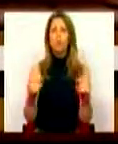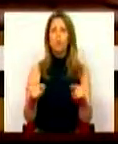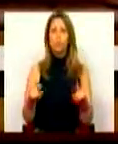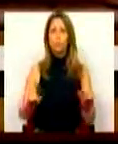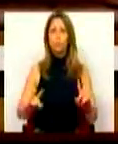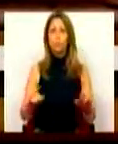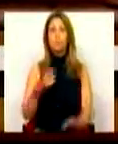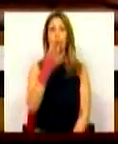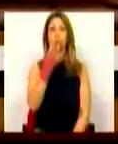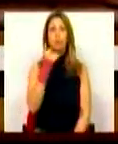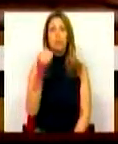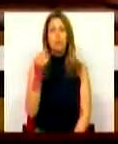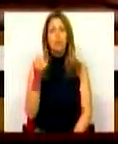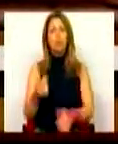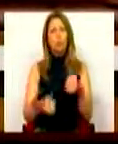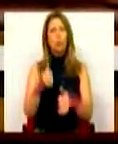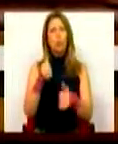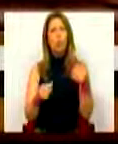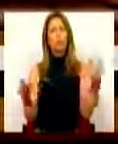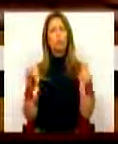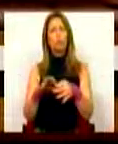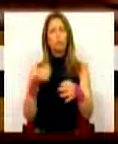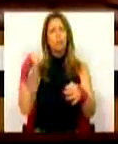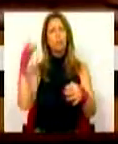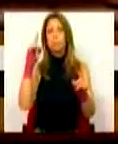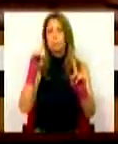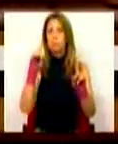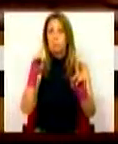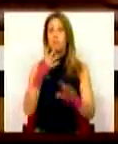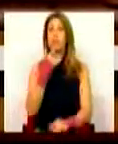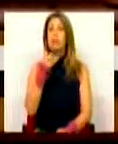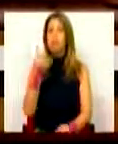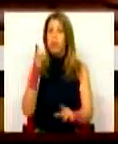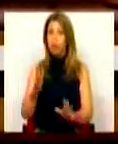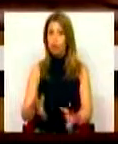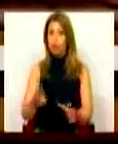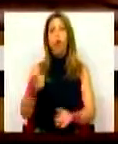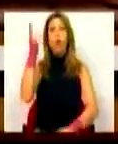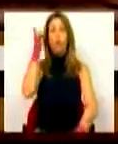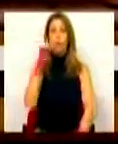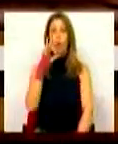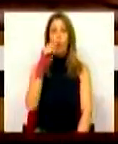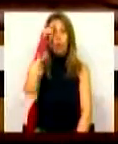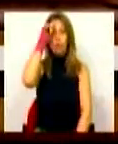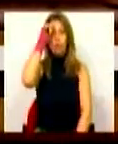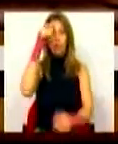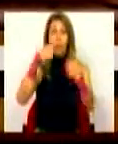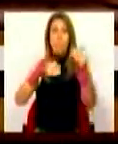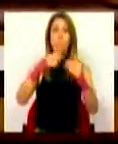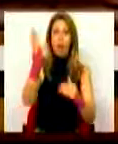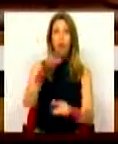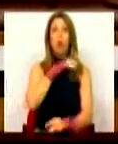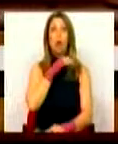dos 120 daquele concurso que... Não. Foram 120, foram ontem mais 40 estagiários e foi ontem